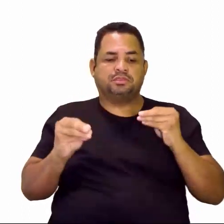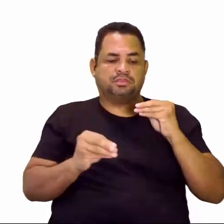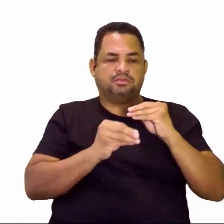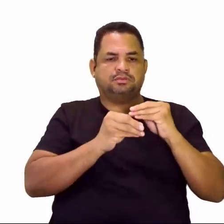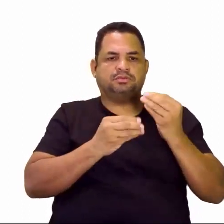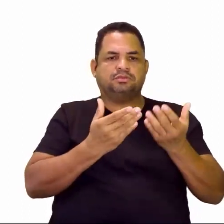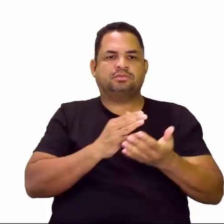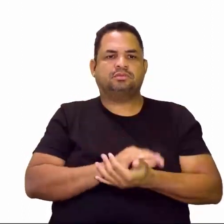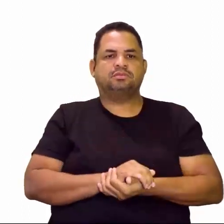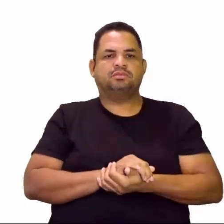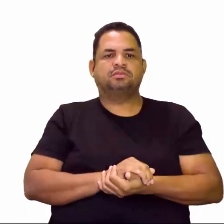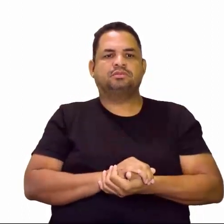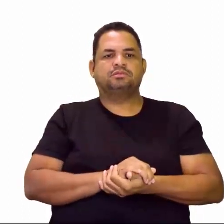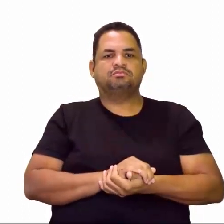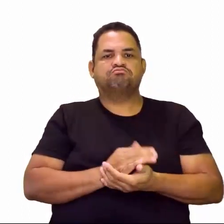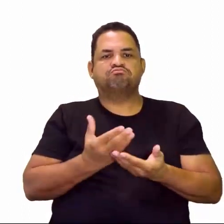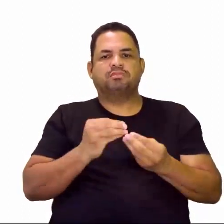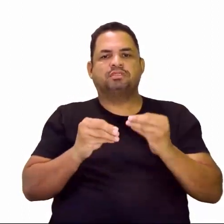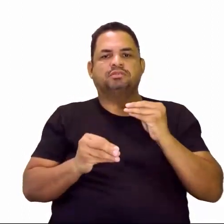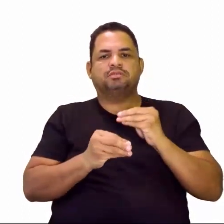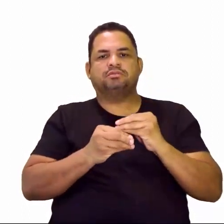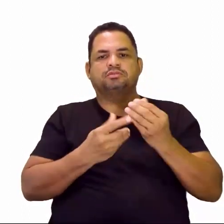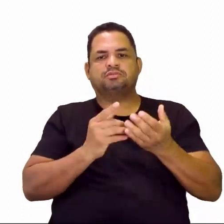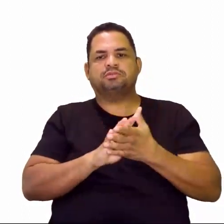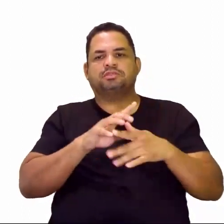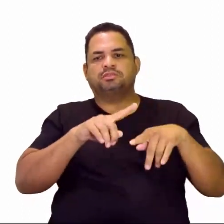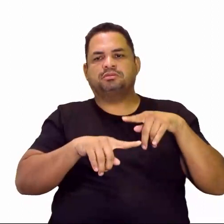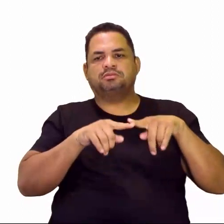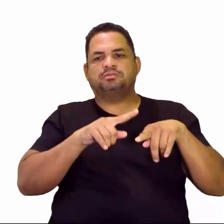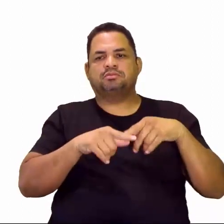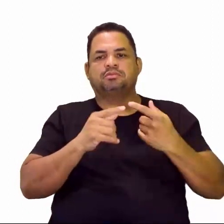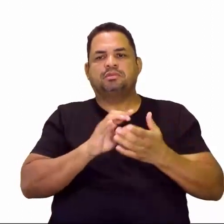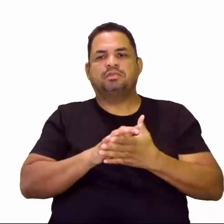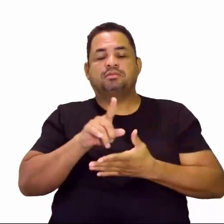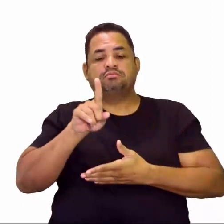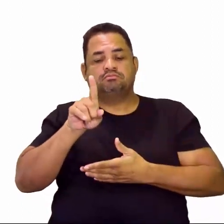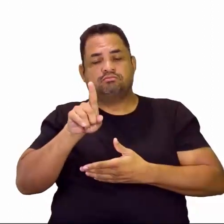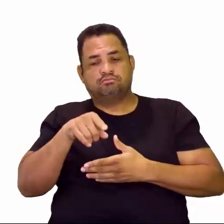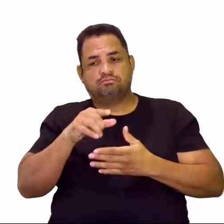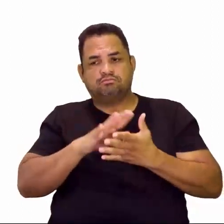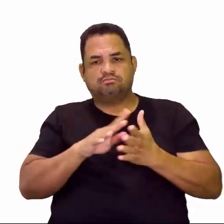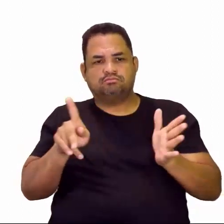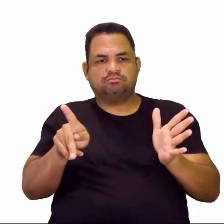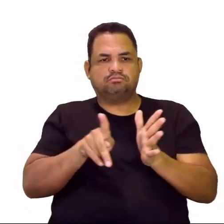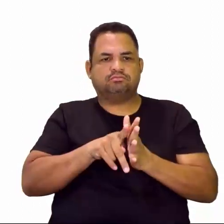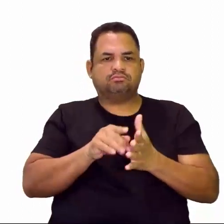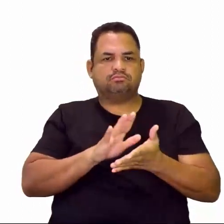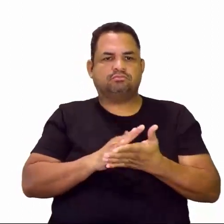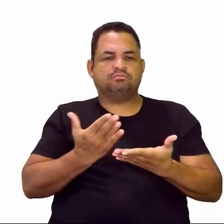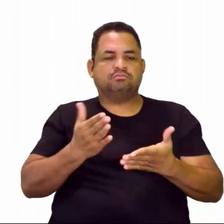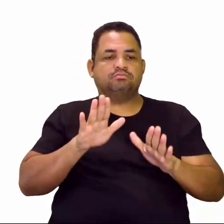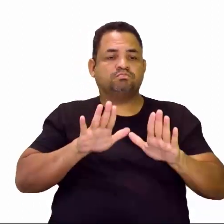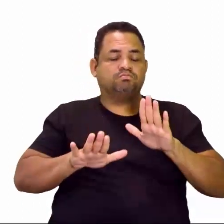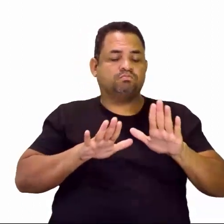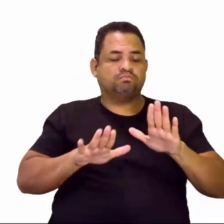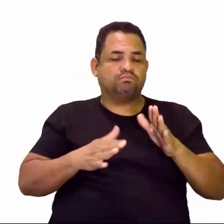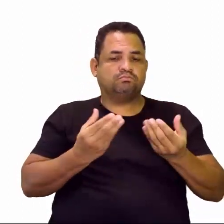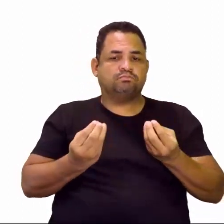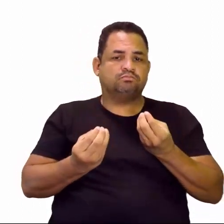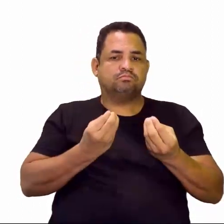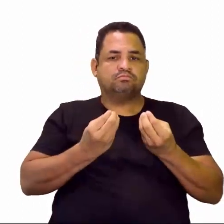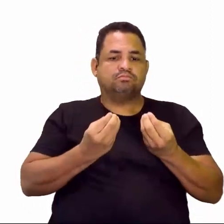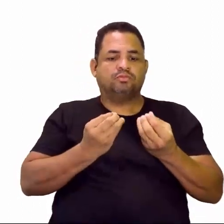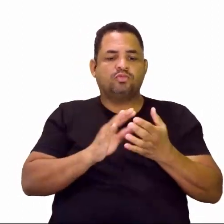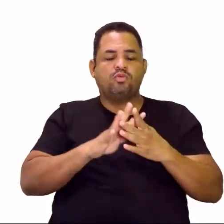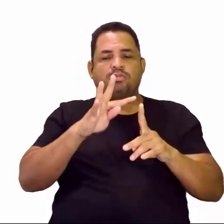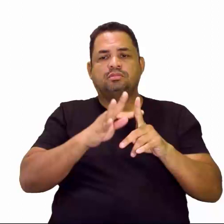agregação. O estado de agregação de um material é uma propriedade que